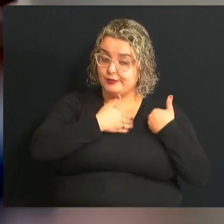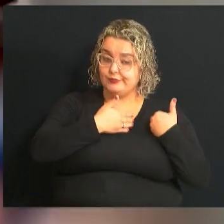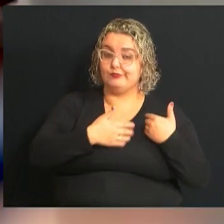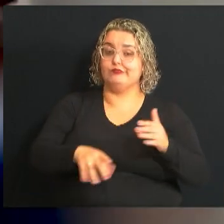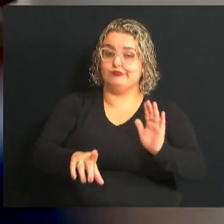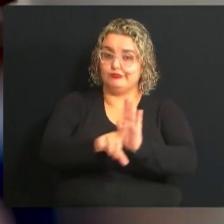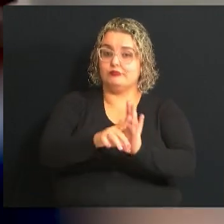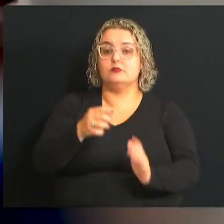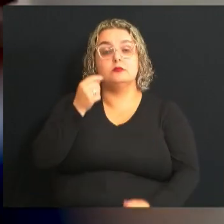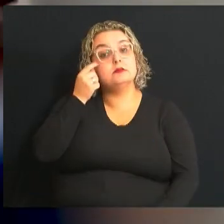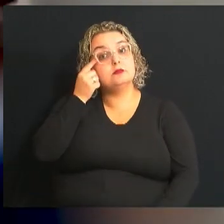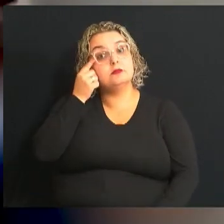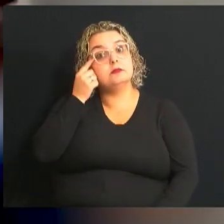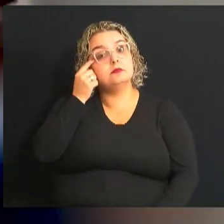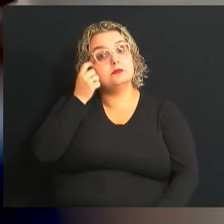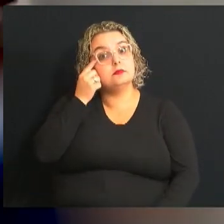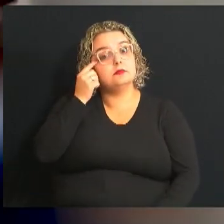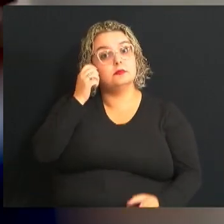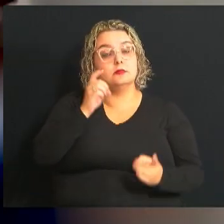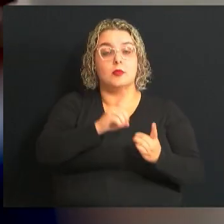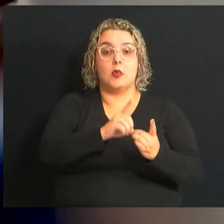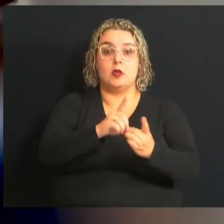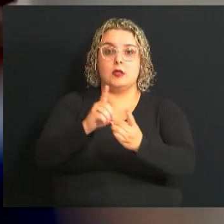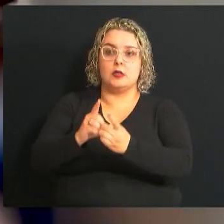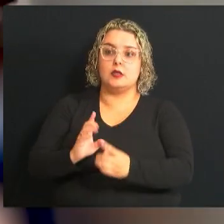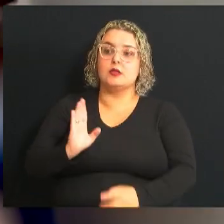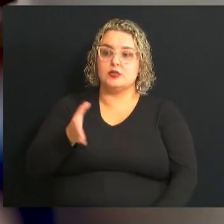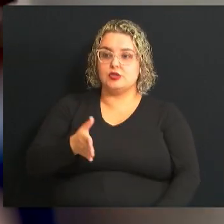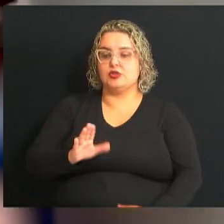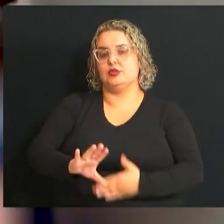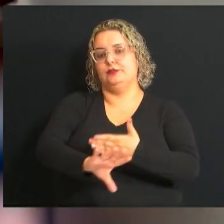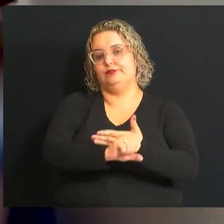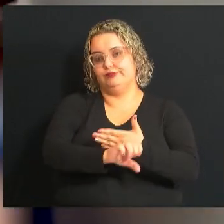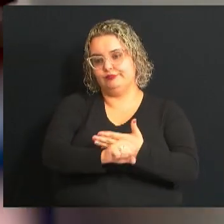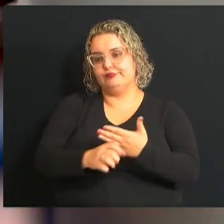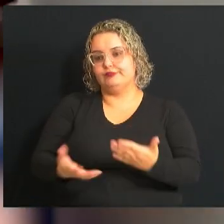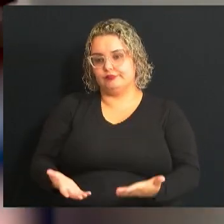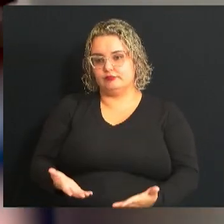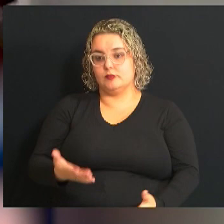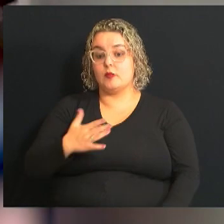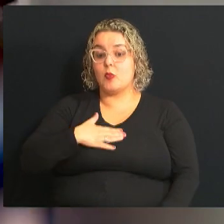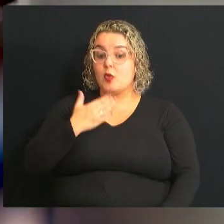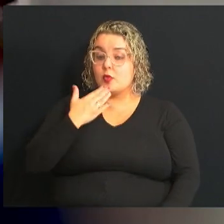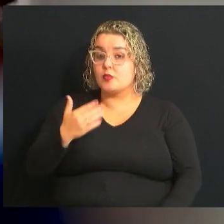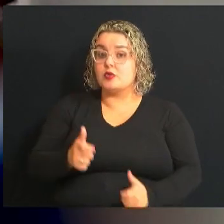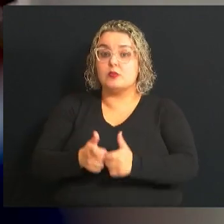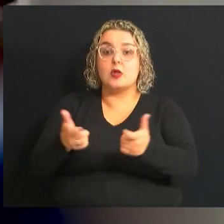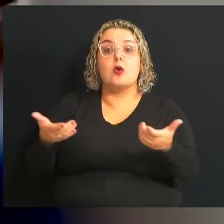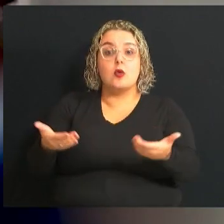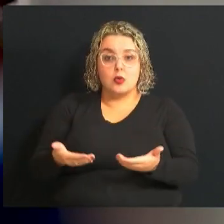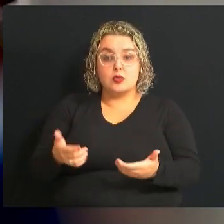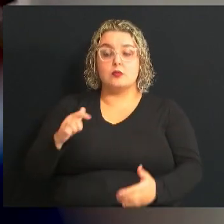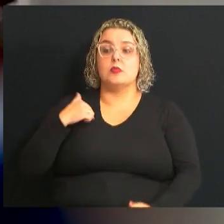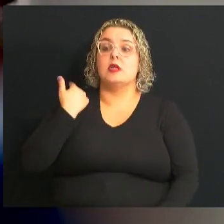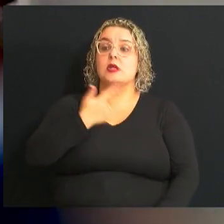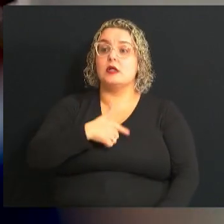atender quem já está nessa situação de orfandade. Mas o meu pedido maior hoje é para que a gente